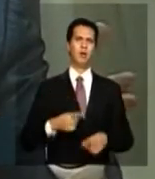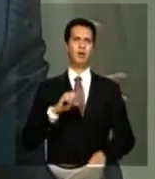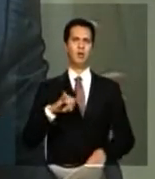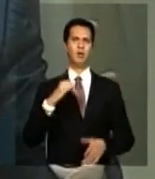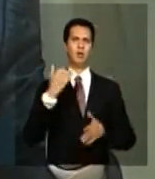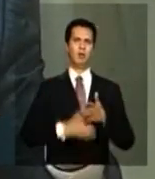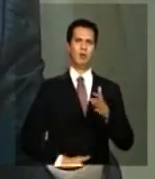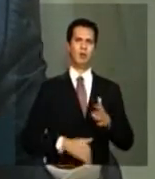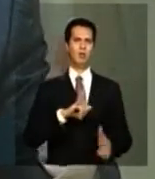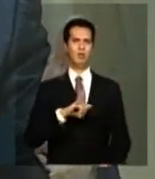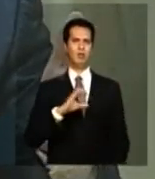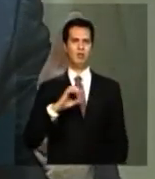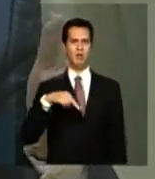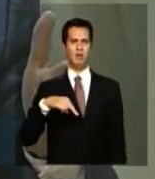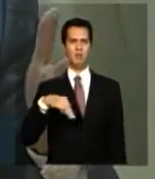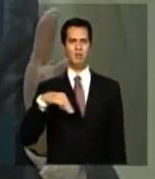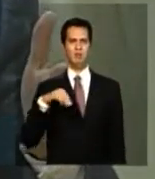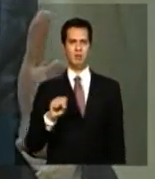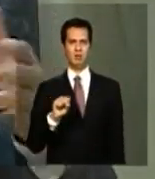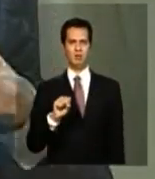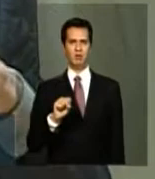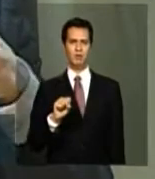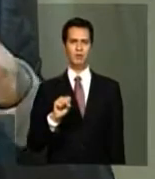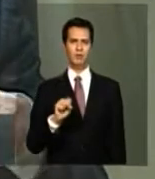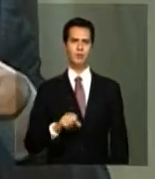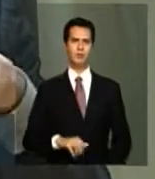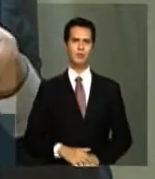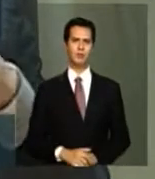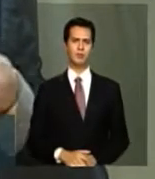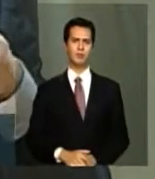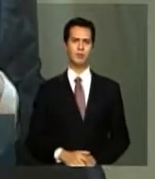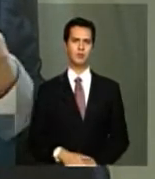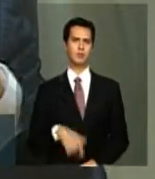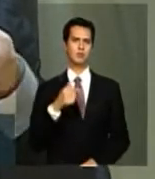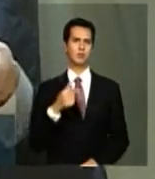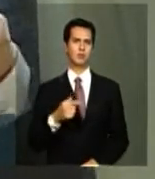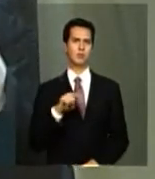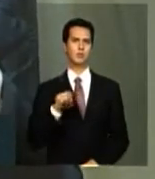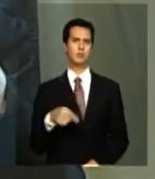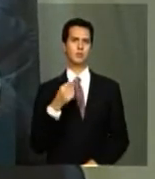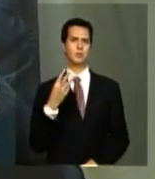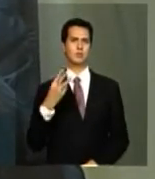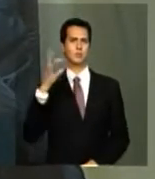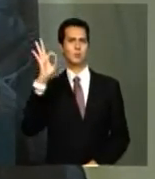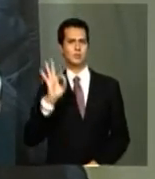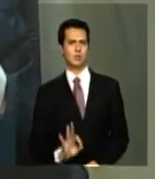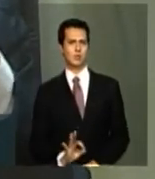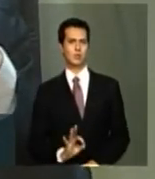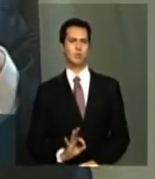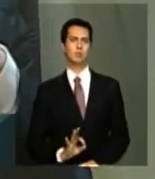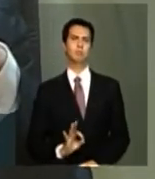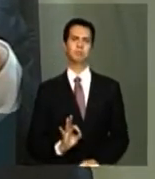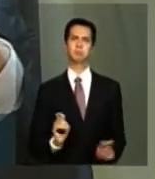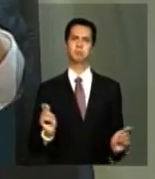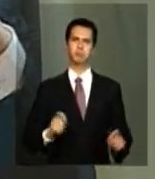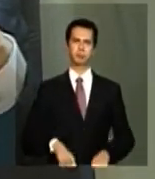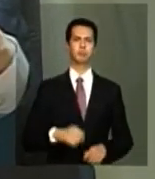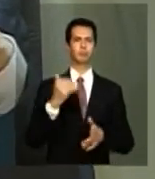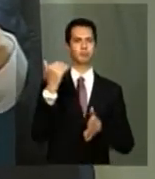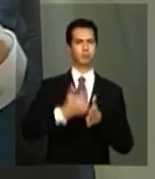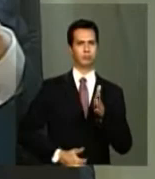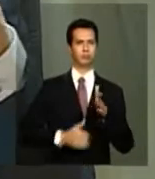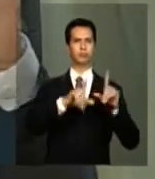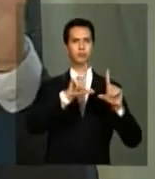tem o ICMS que deixa de incidir então a Rigor é 7.3% que você está